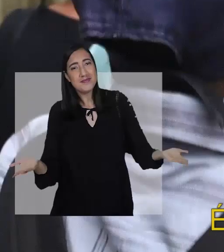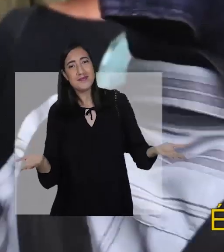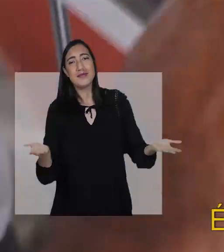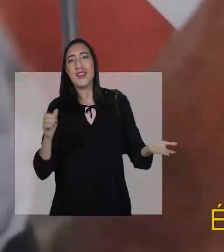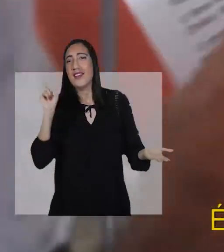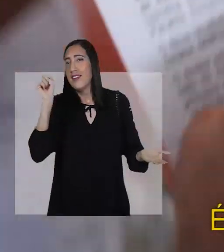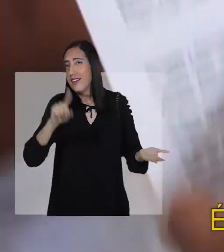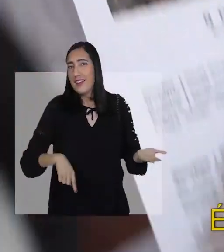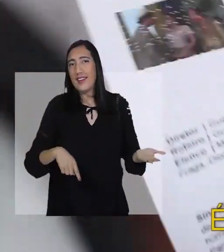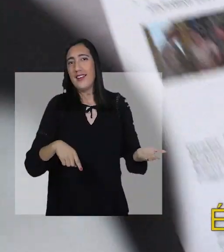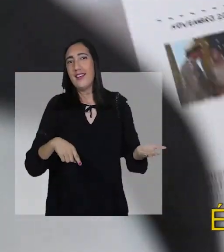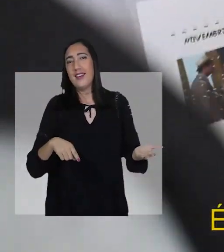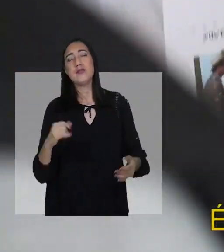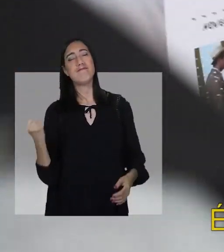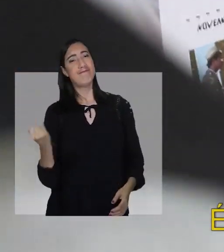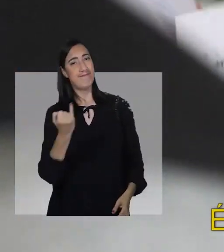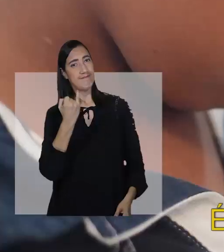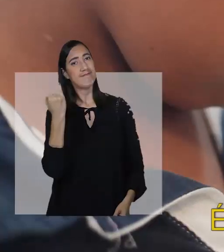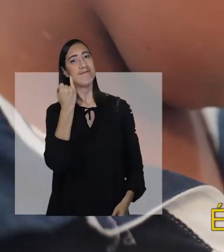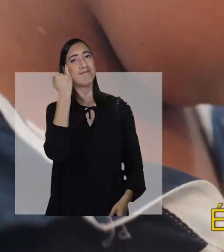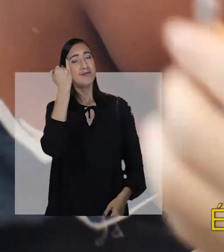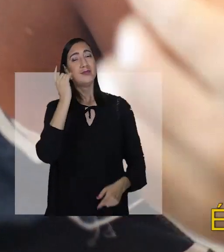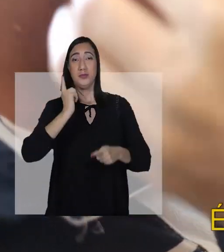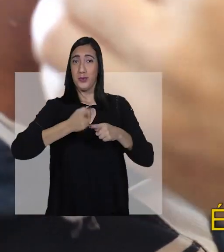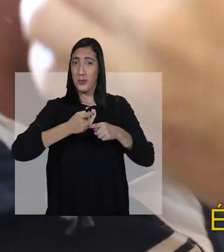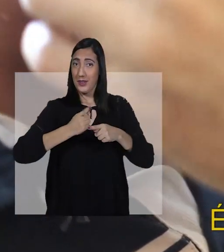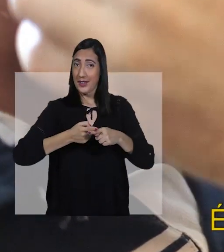É totalmente importante porque